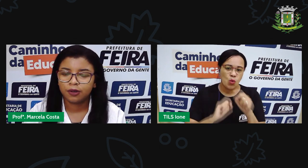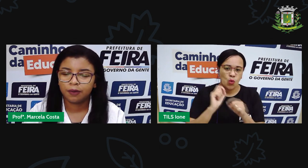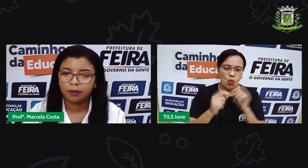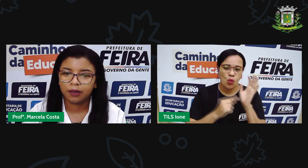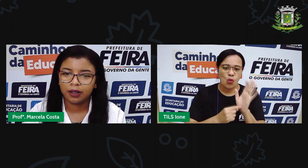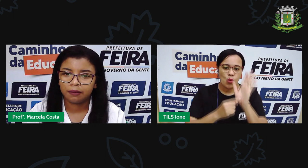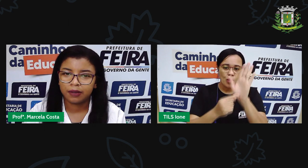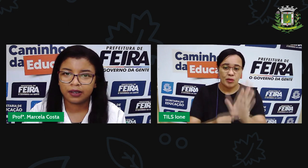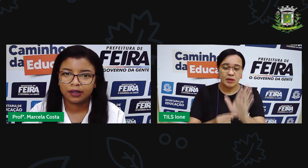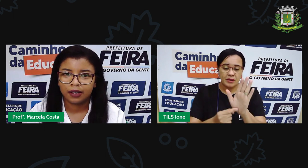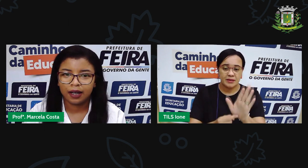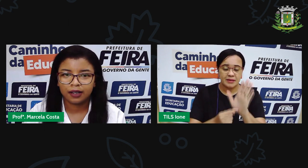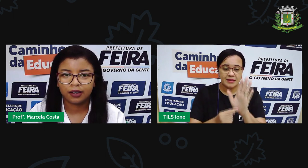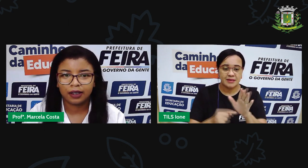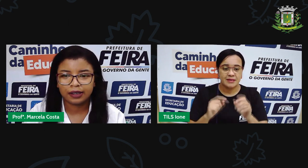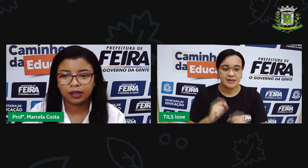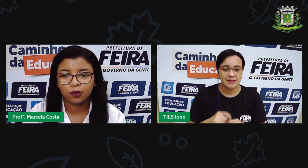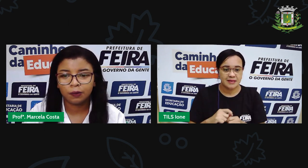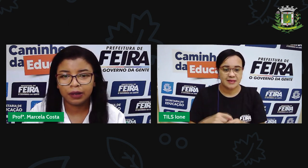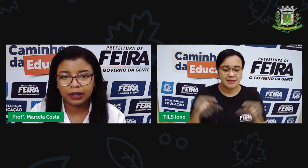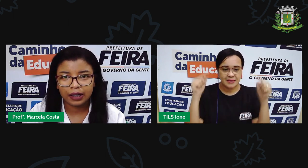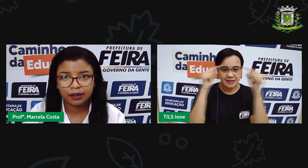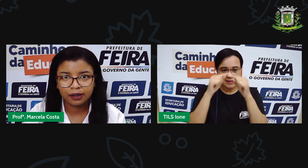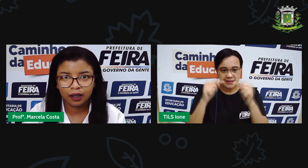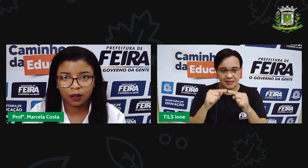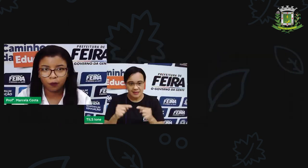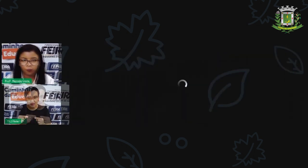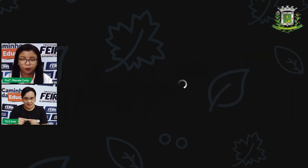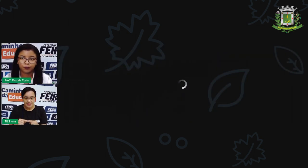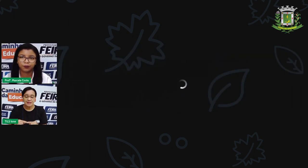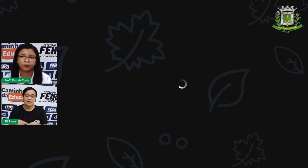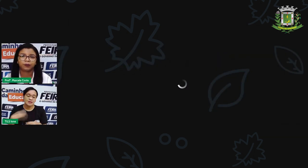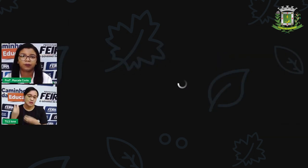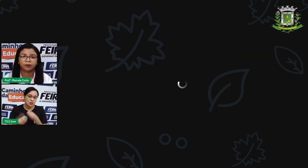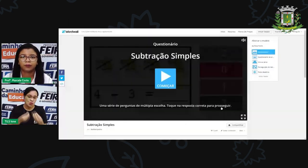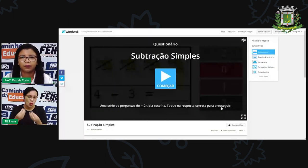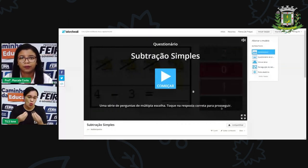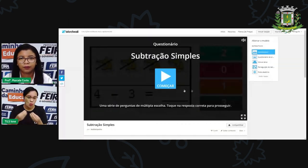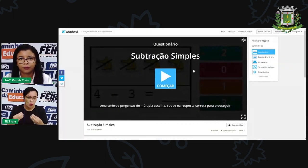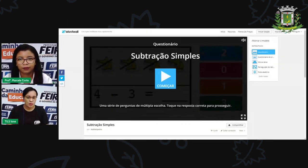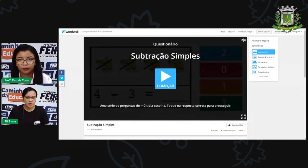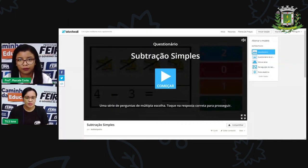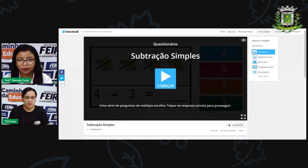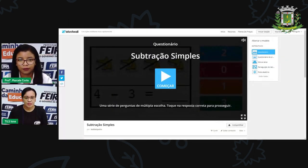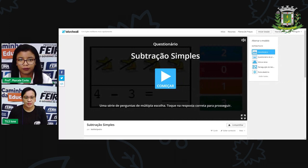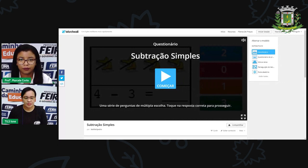mostra alguns problemas relacionados à subtração.